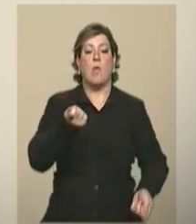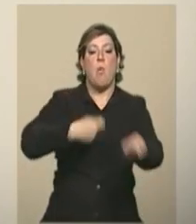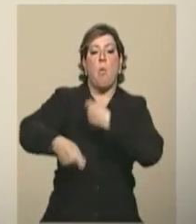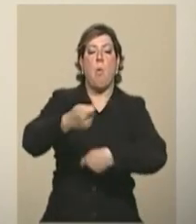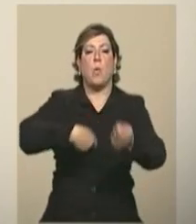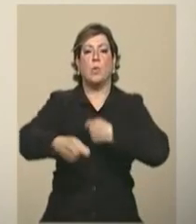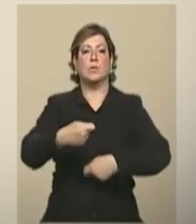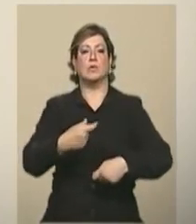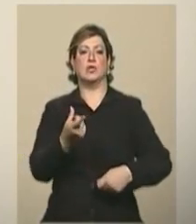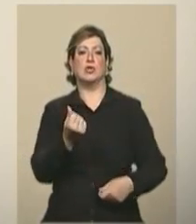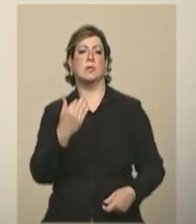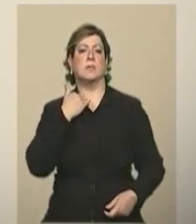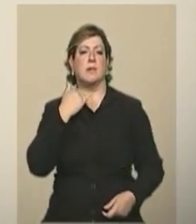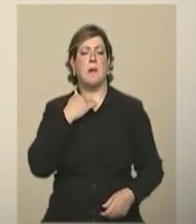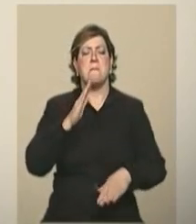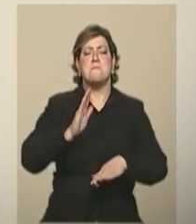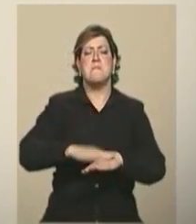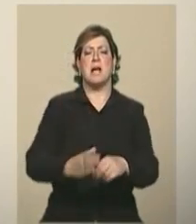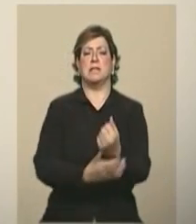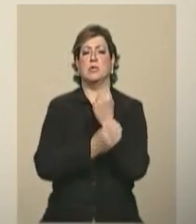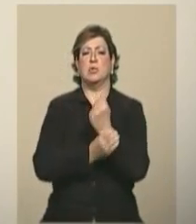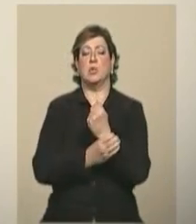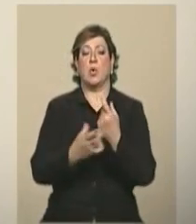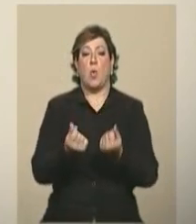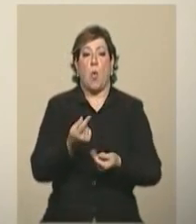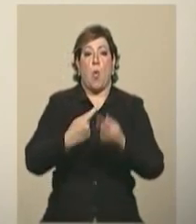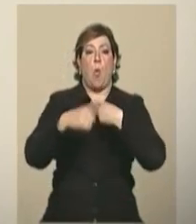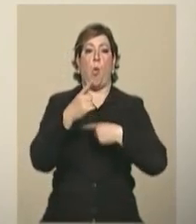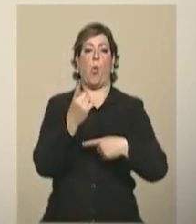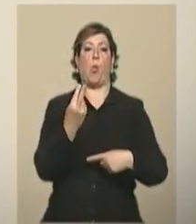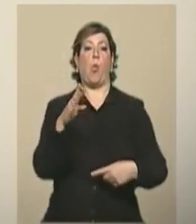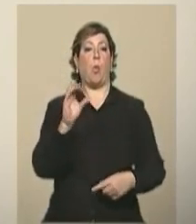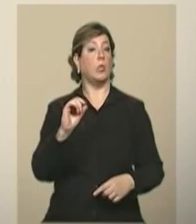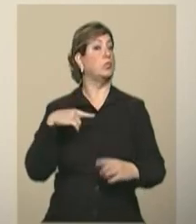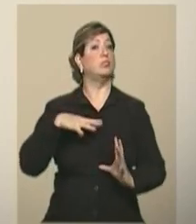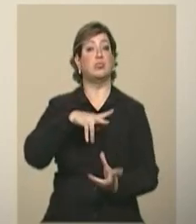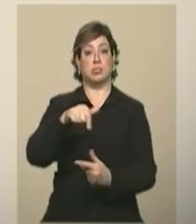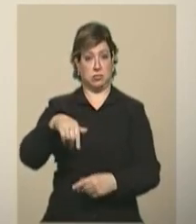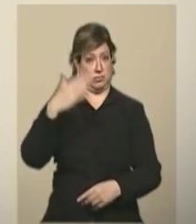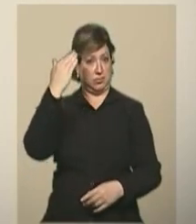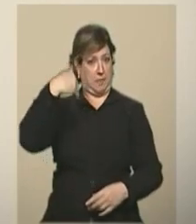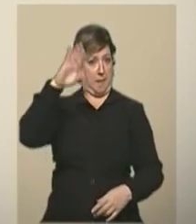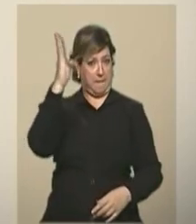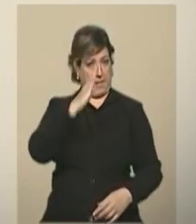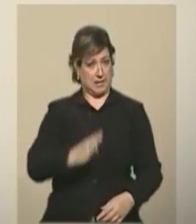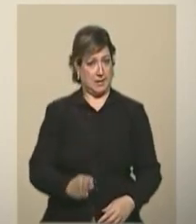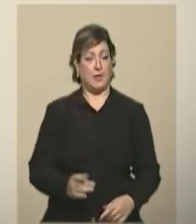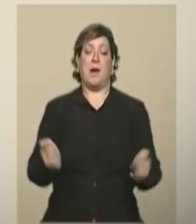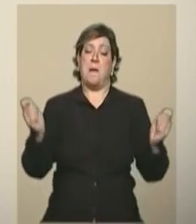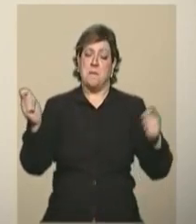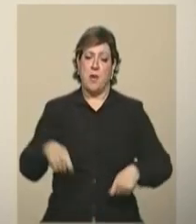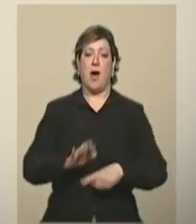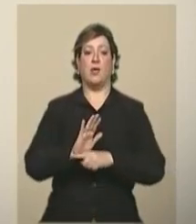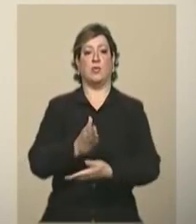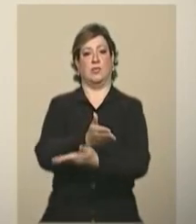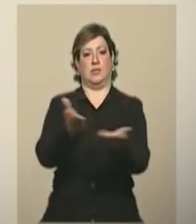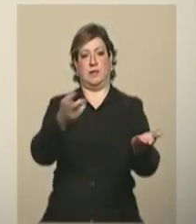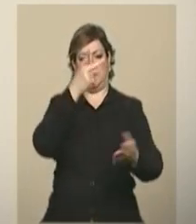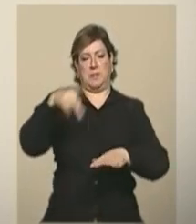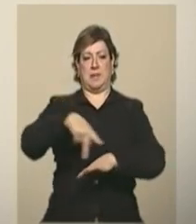mais sólidos e lucrativos do mundo e pode perfeitamente fazer a sua parte e ajudar o